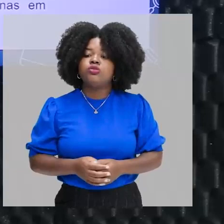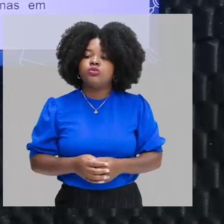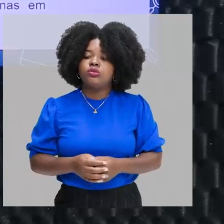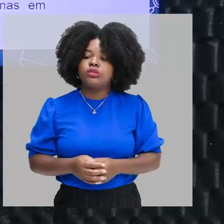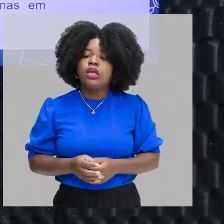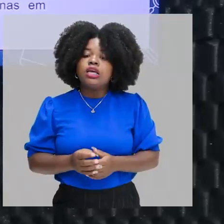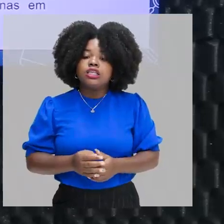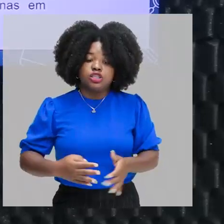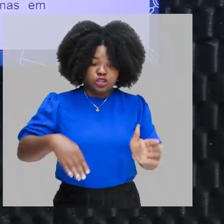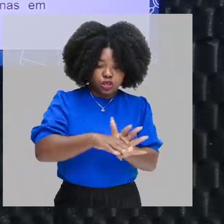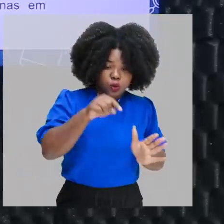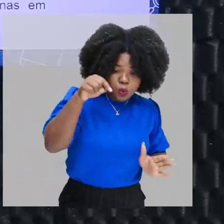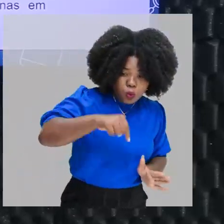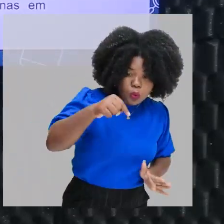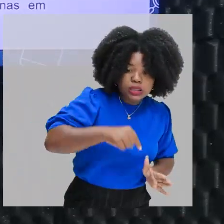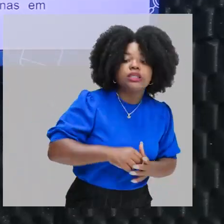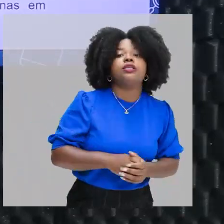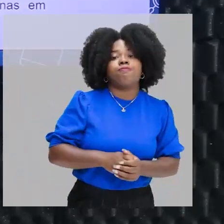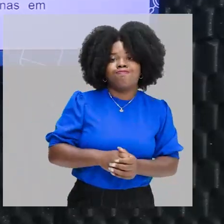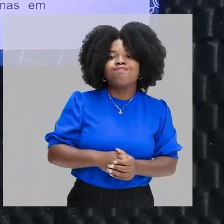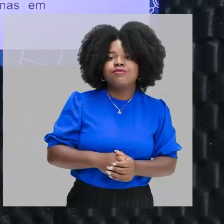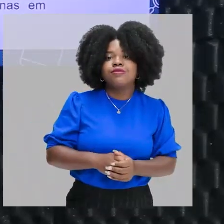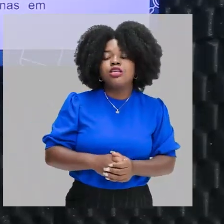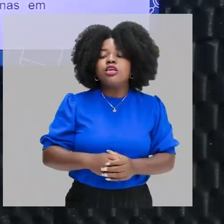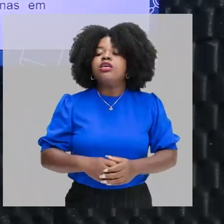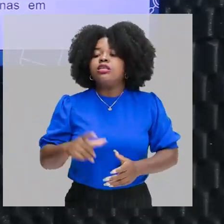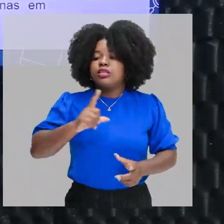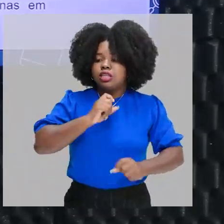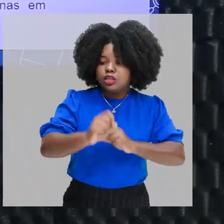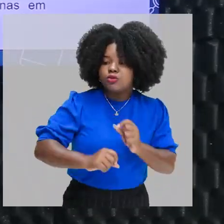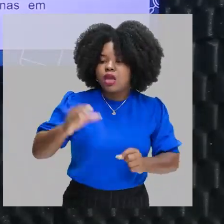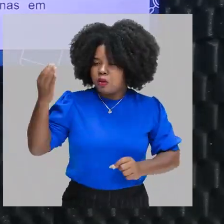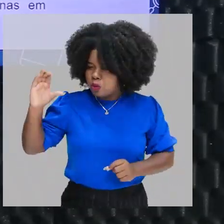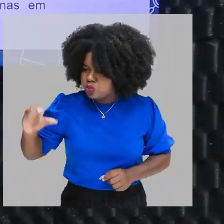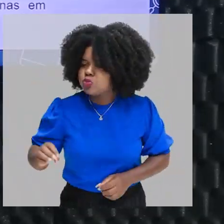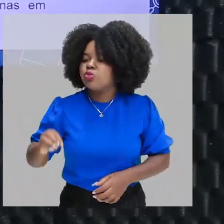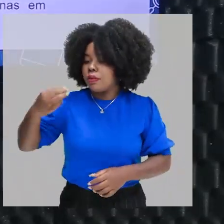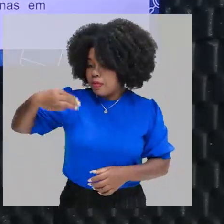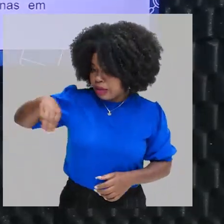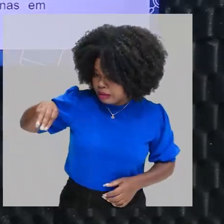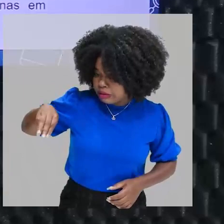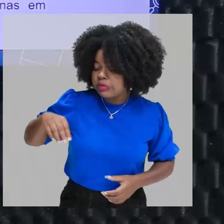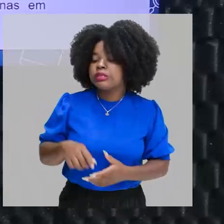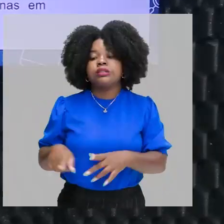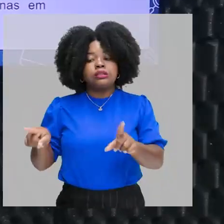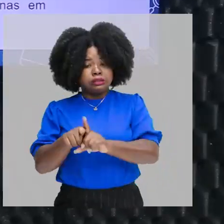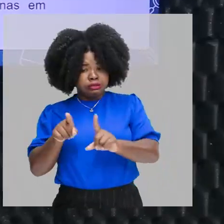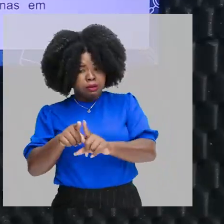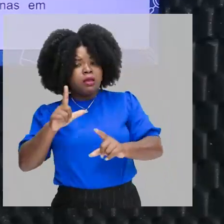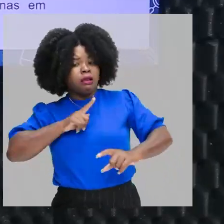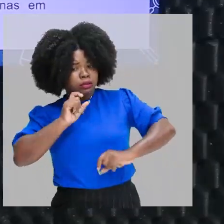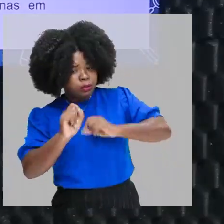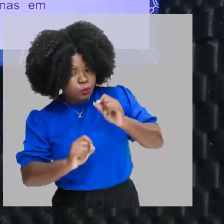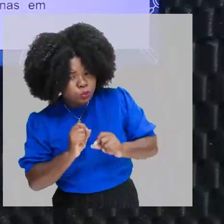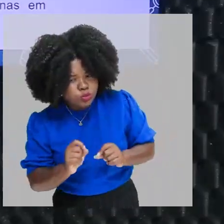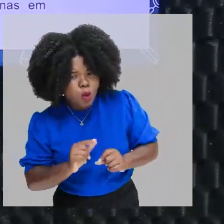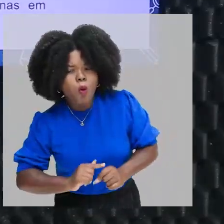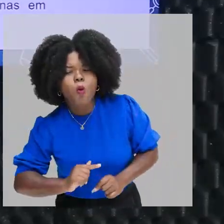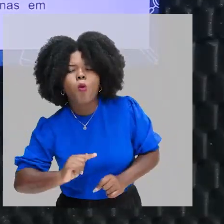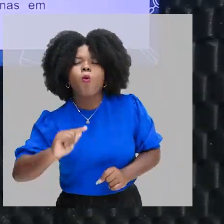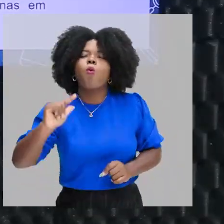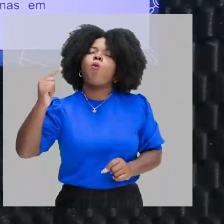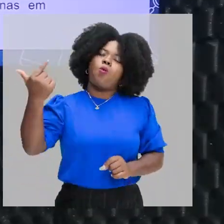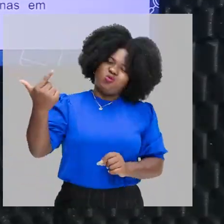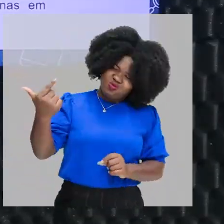foi incorporado pela cultura maranhense, pela cultura especificamente aqui na capital, e nós temos também